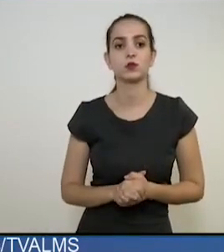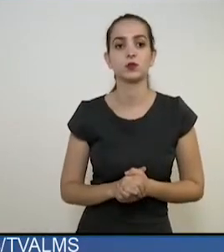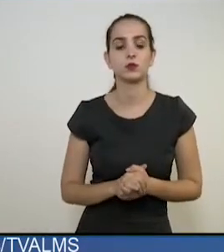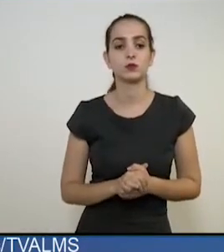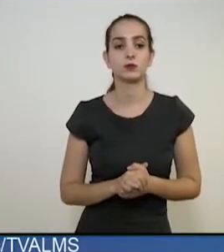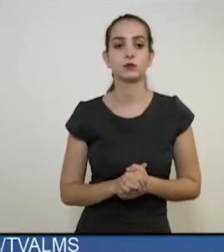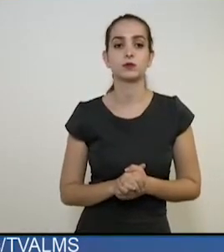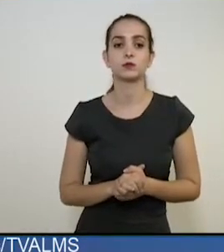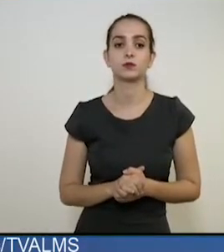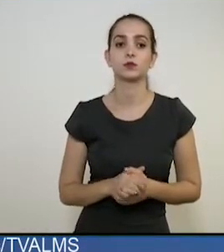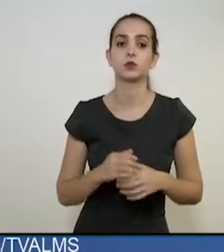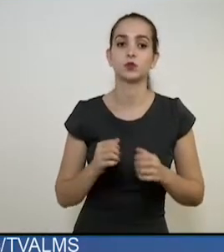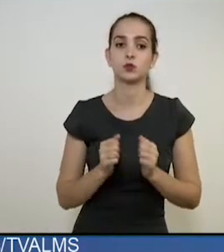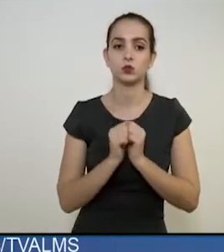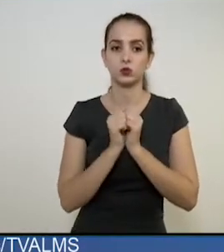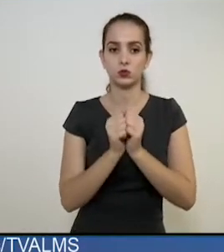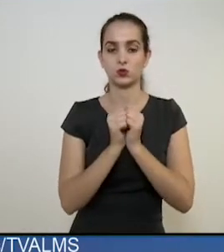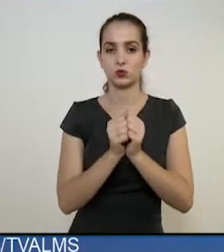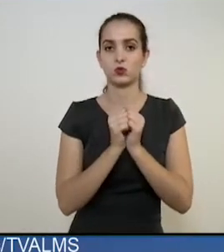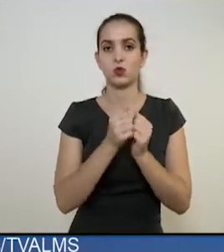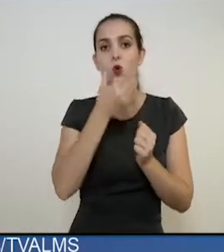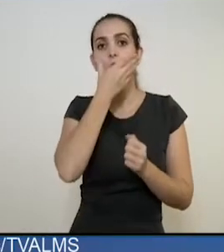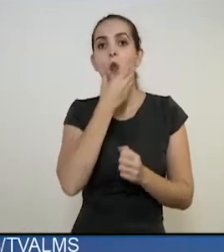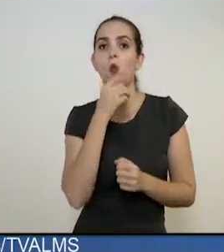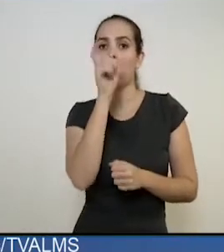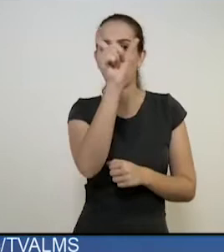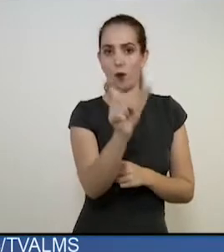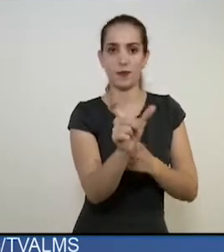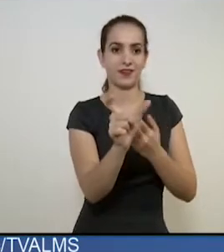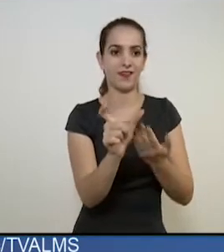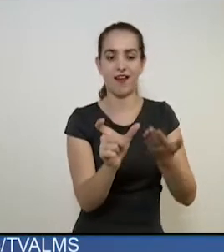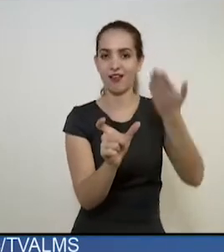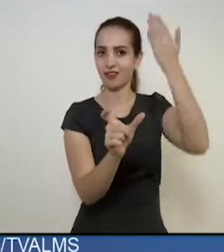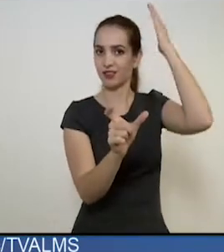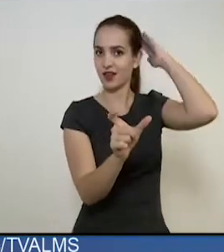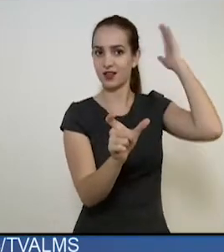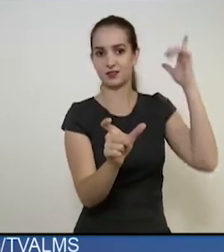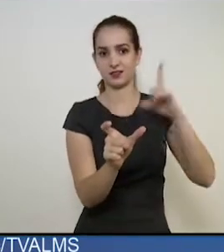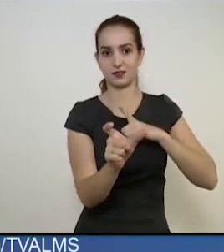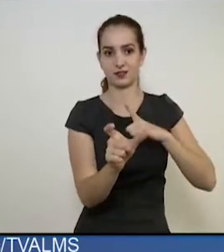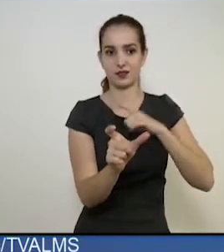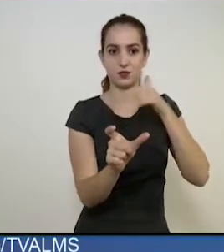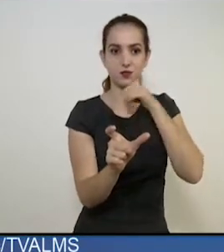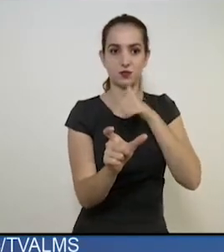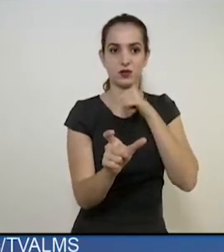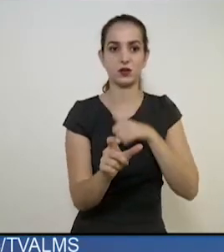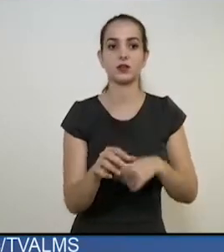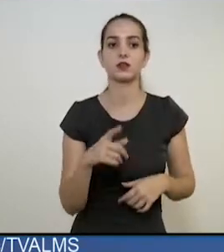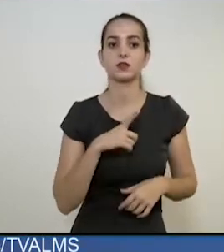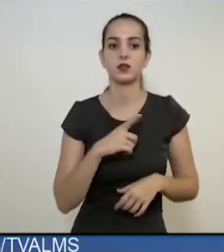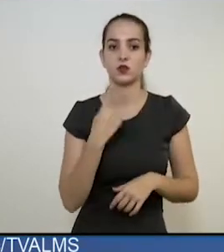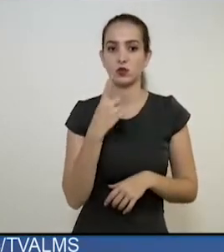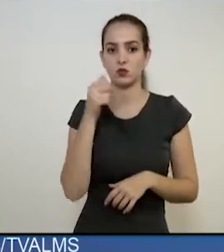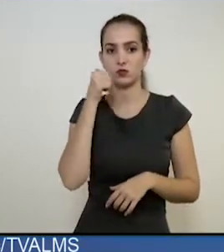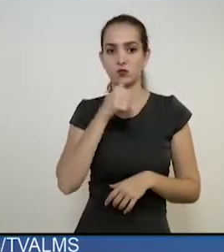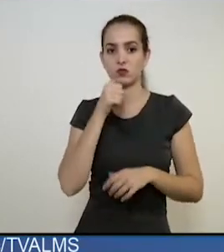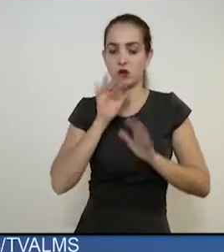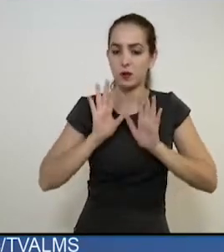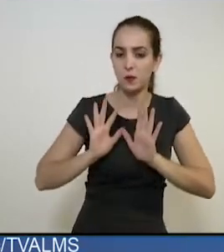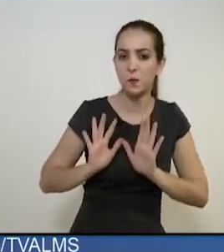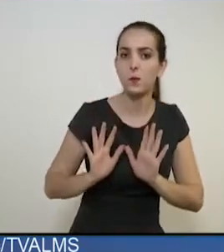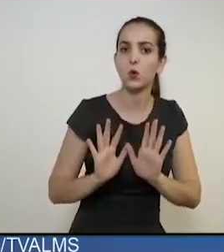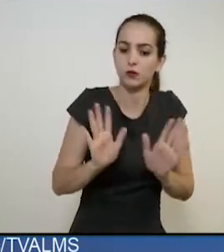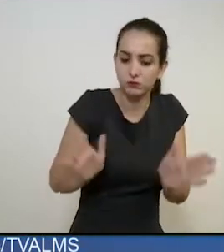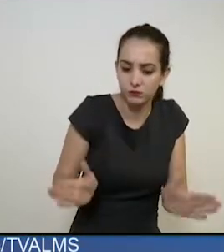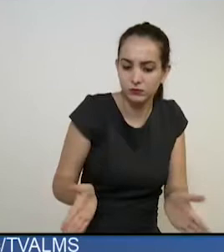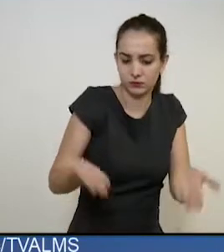de um grande homem tem sempre uma mulher, tem uma mulher impulsionando. Eu dizia exatamente isso, empurrando, projetando.